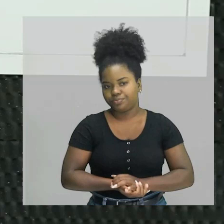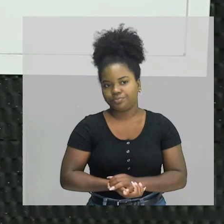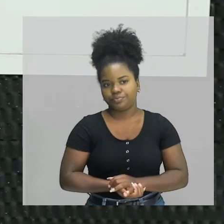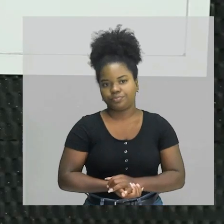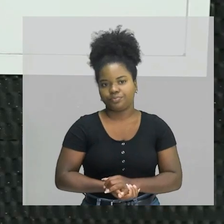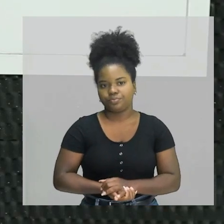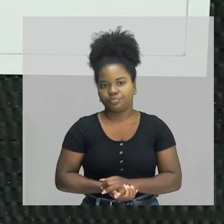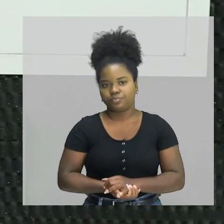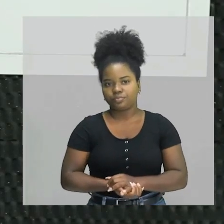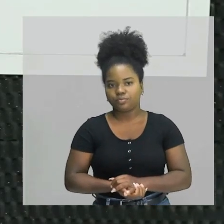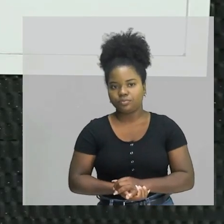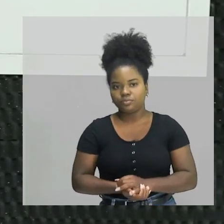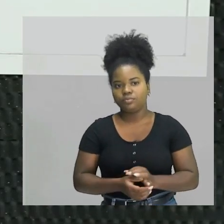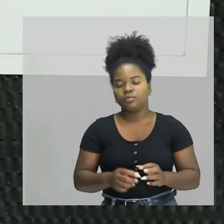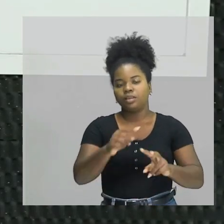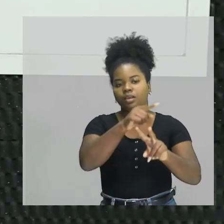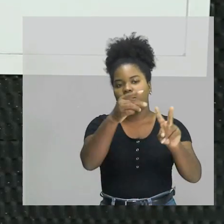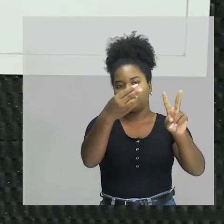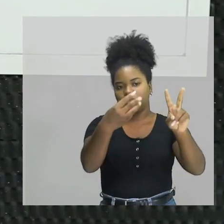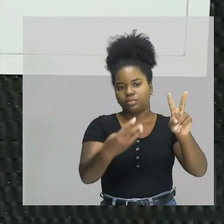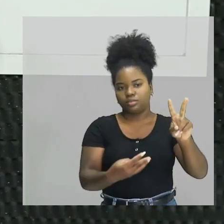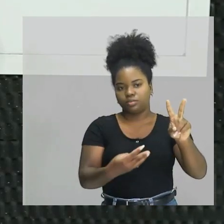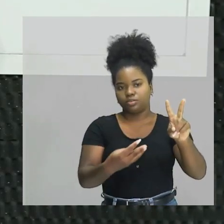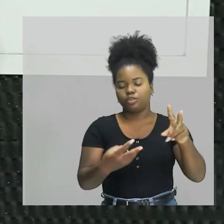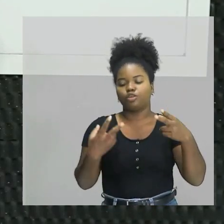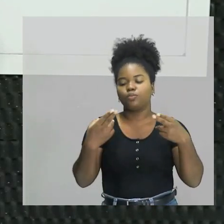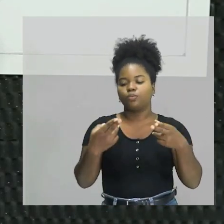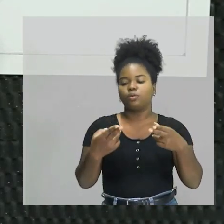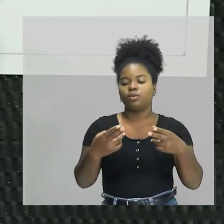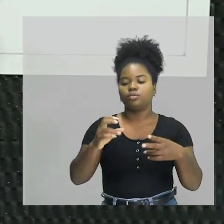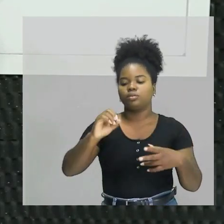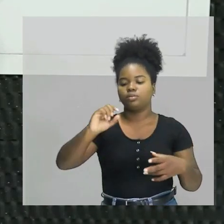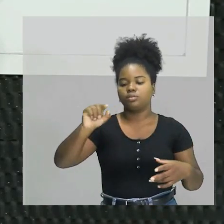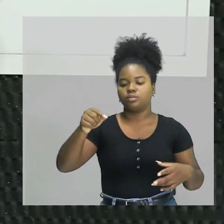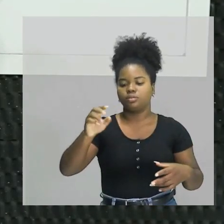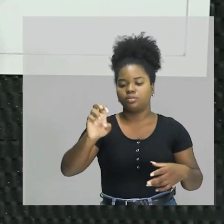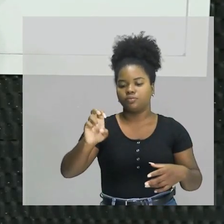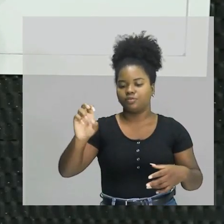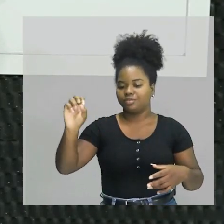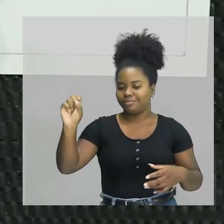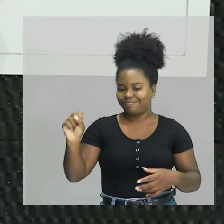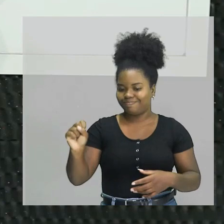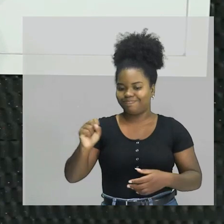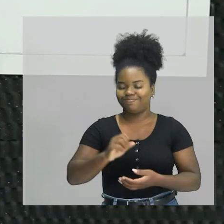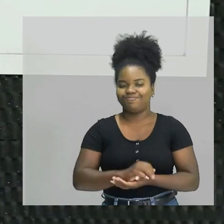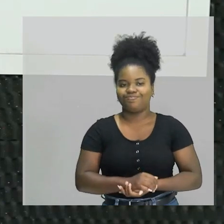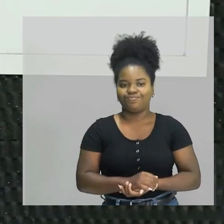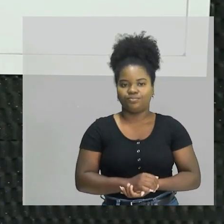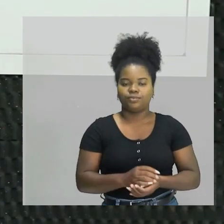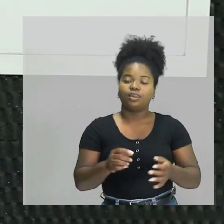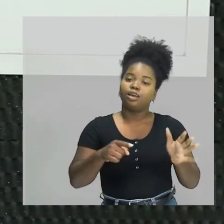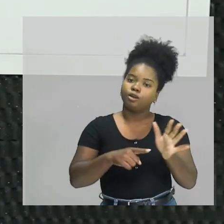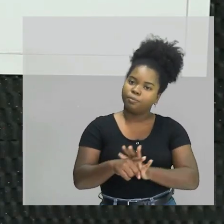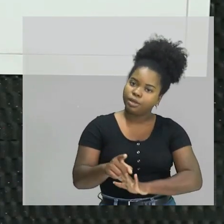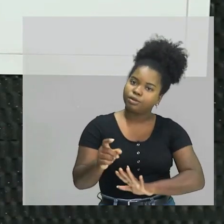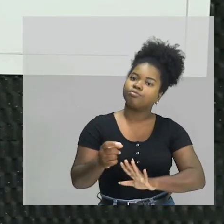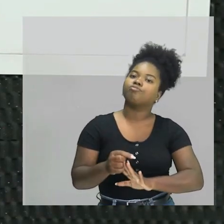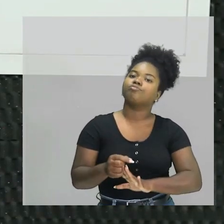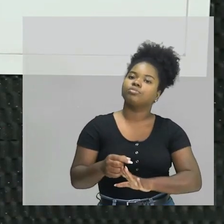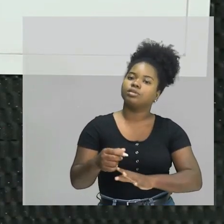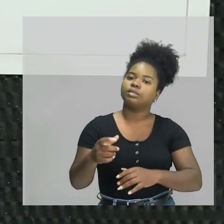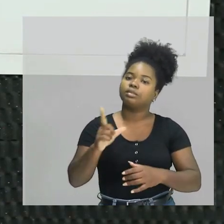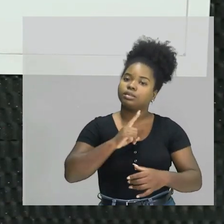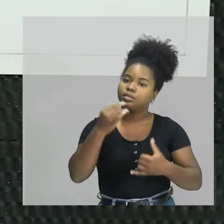para eu considerar raiz de 3 sobre 3 valendo 0,58. A questão ela me dá essa